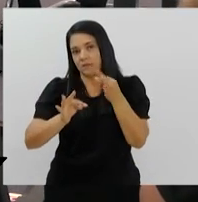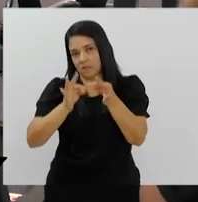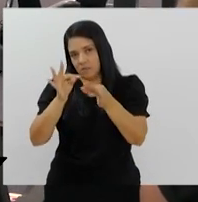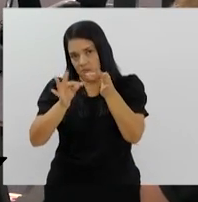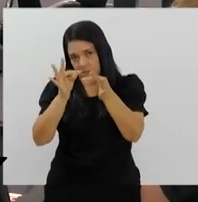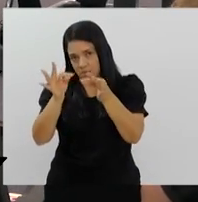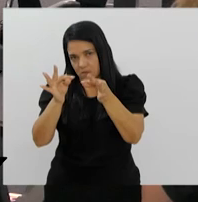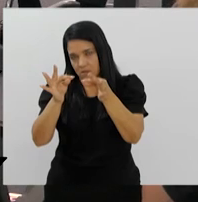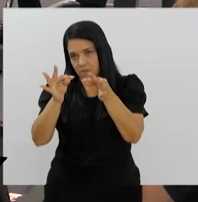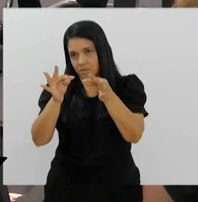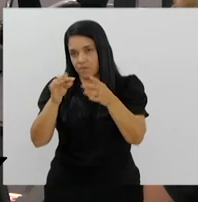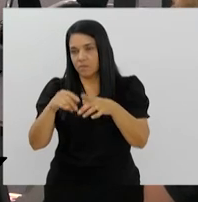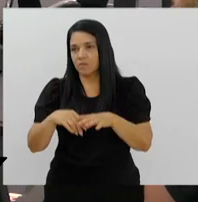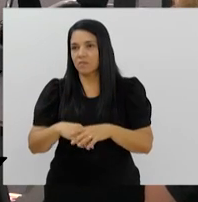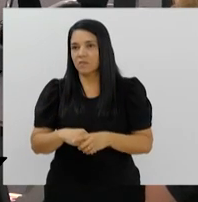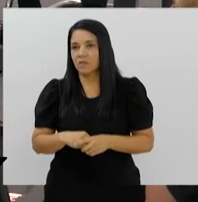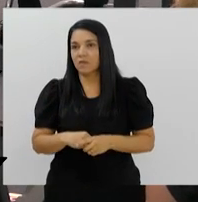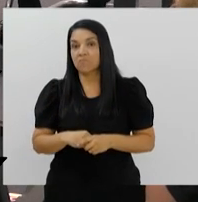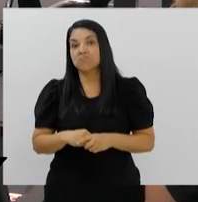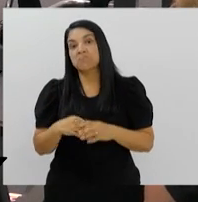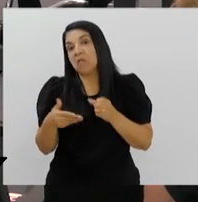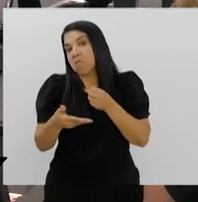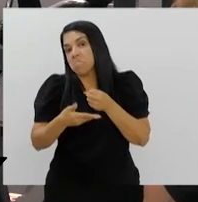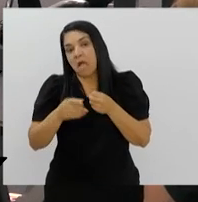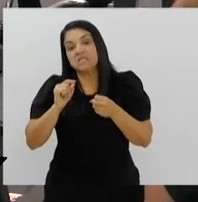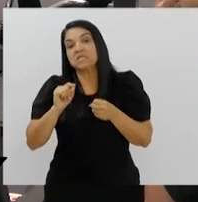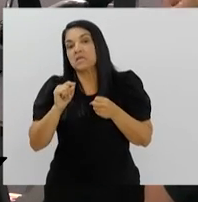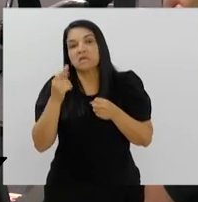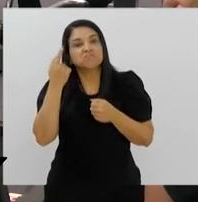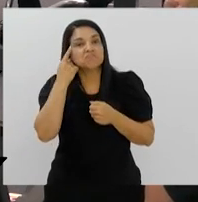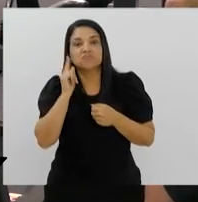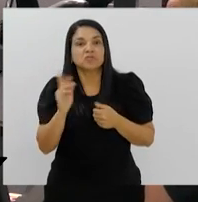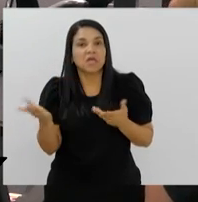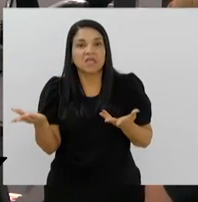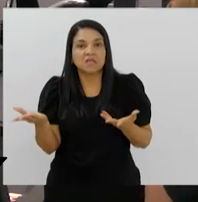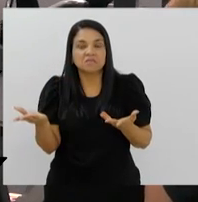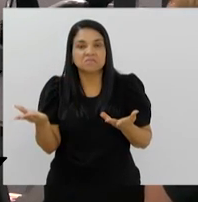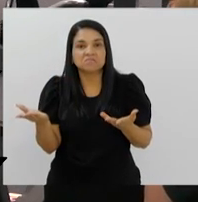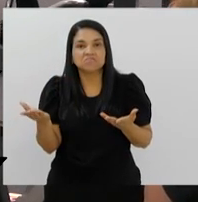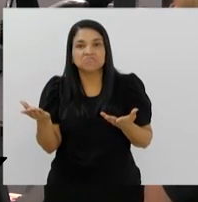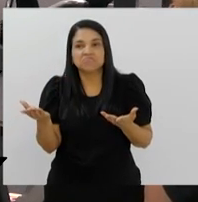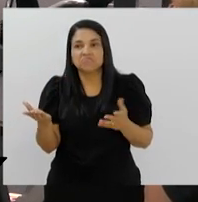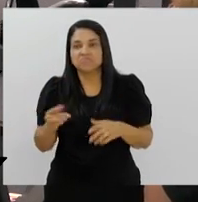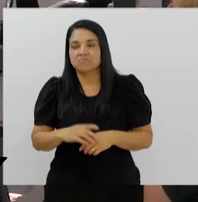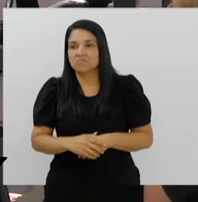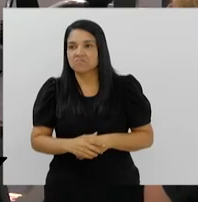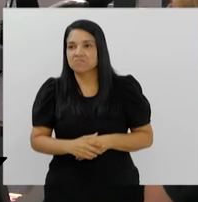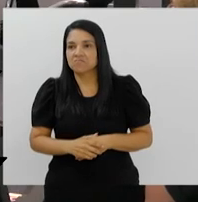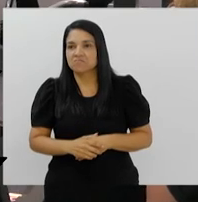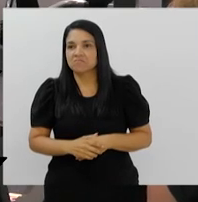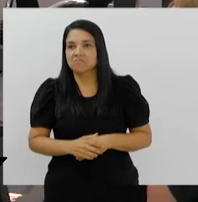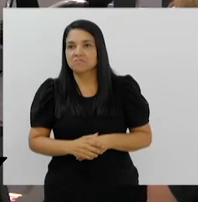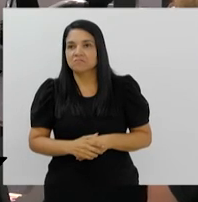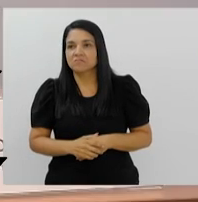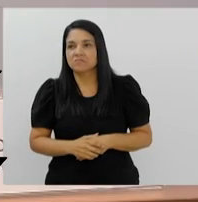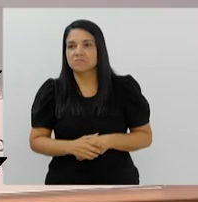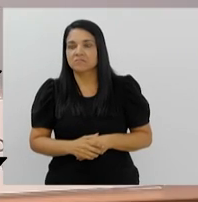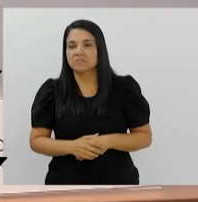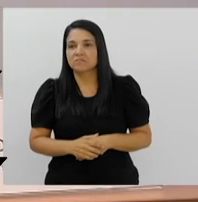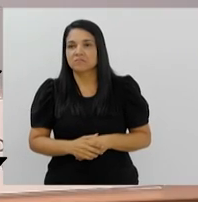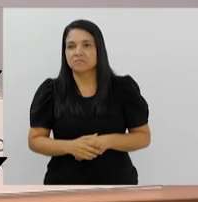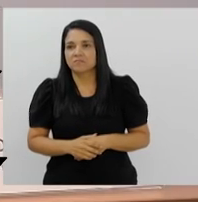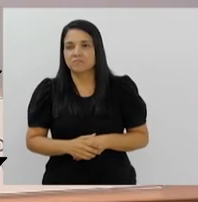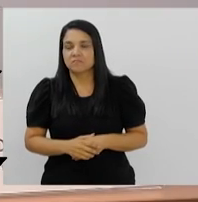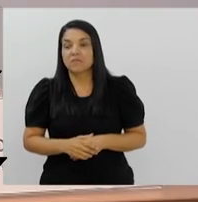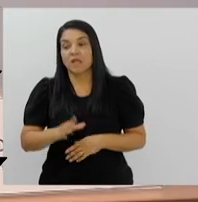o tempo de de atendimento Com base no que em que e com base em que determinação vossa excelência